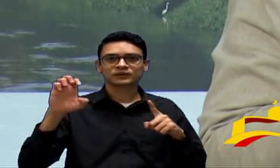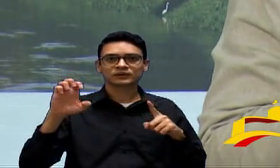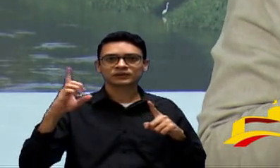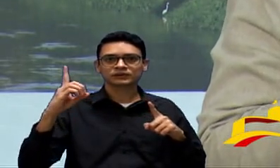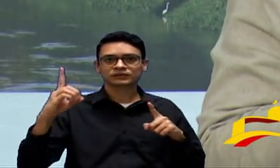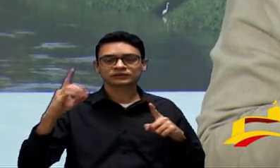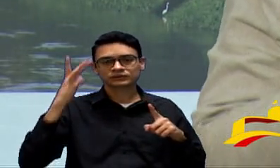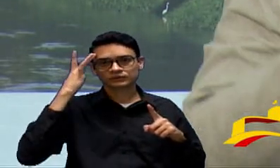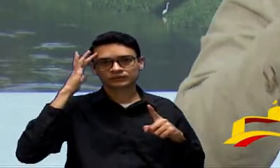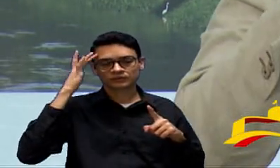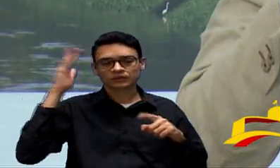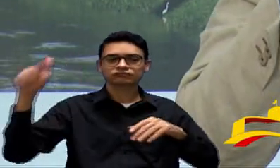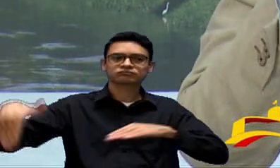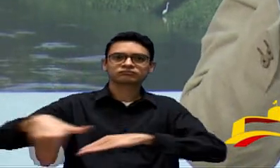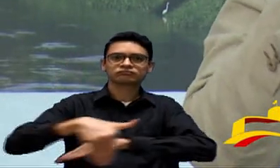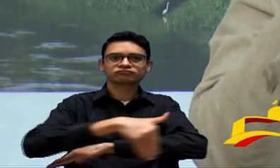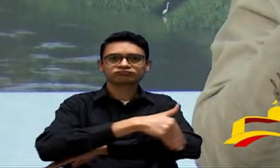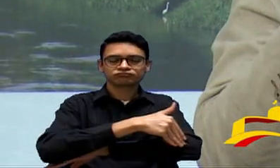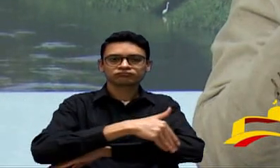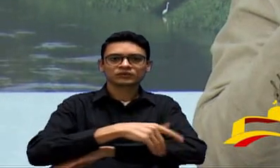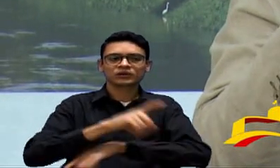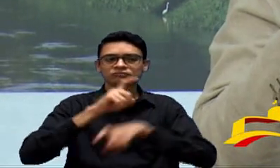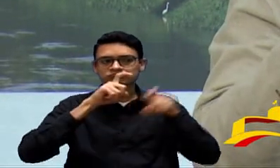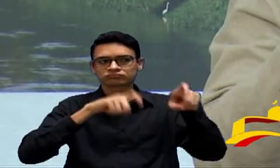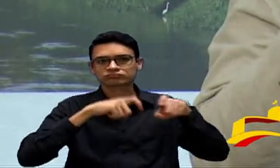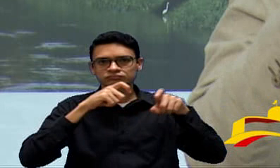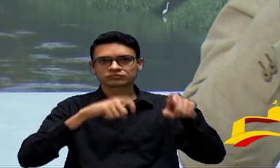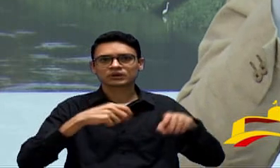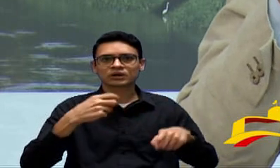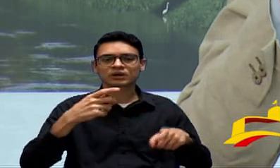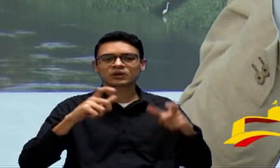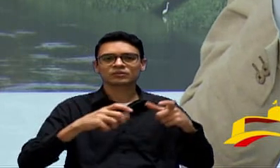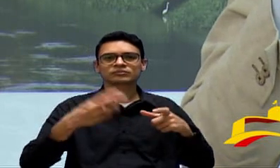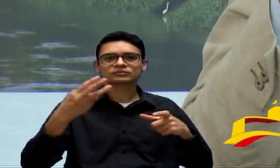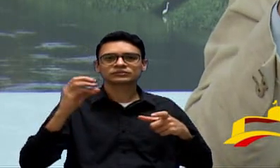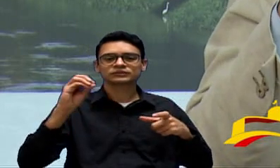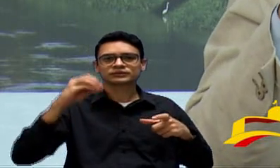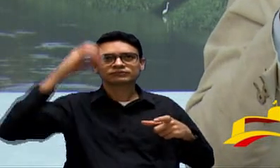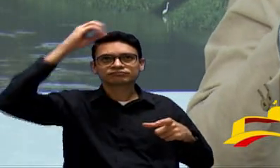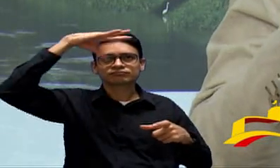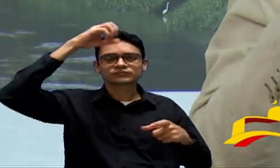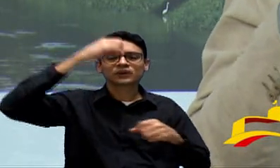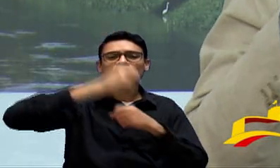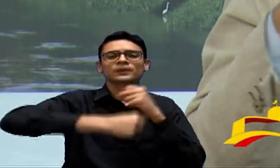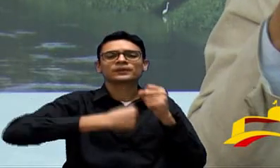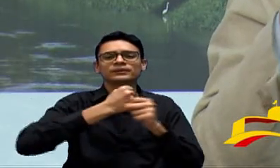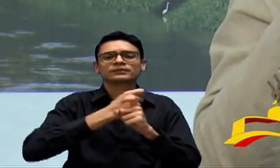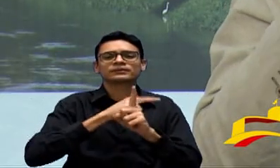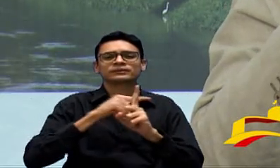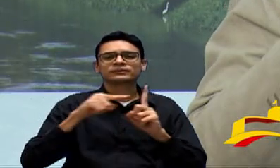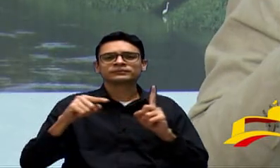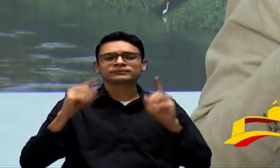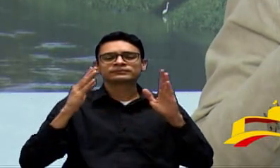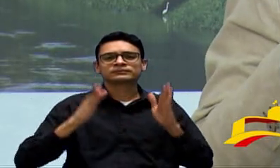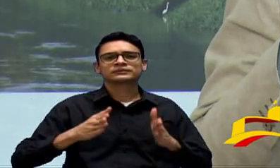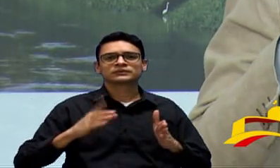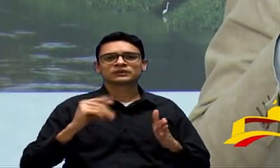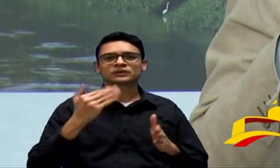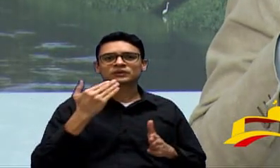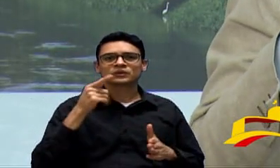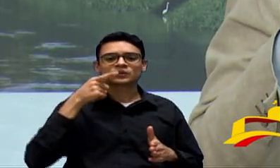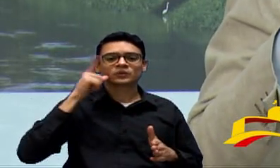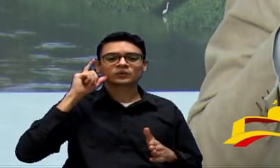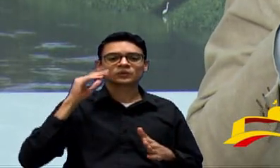Lá as estradas, no caso, rurais, lá em Brigadeiro Tobias, tem lâmpadas lá que estão 1 ano e meio. Eu recebi ontem um chamado